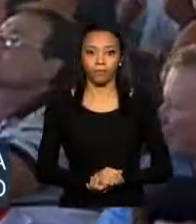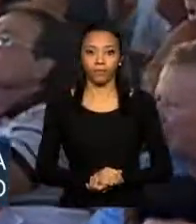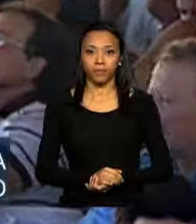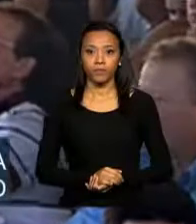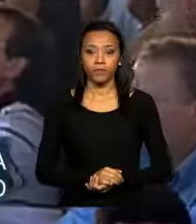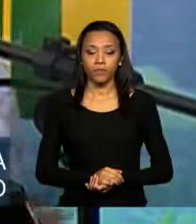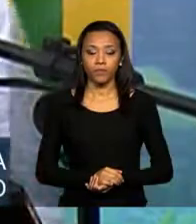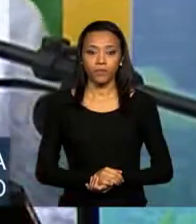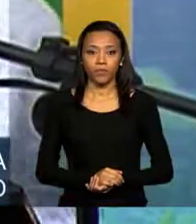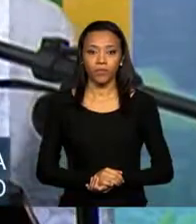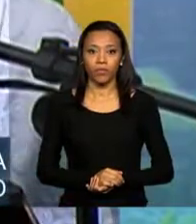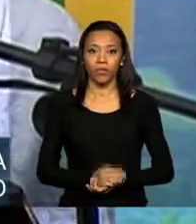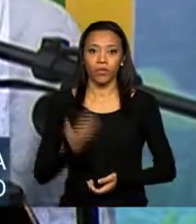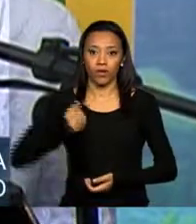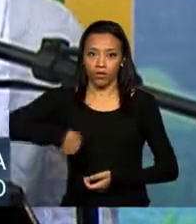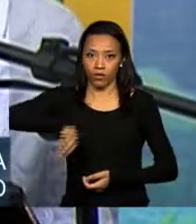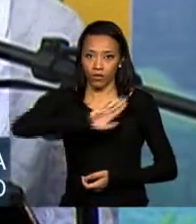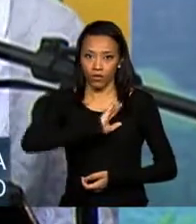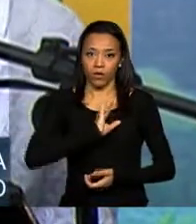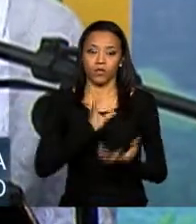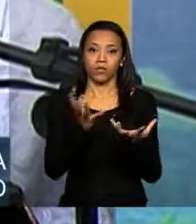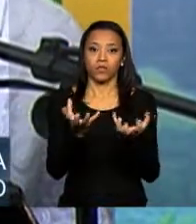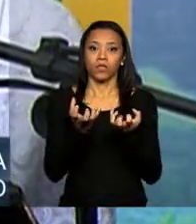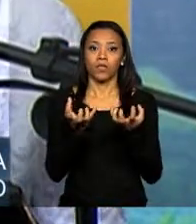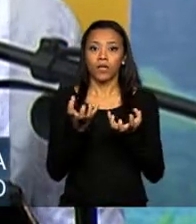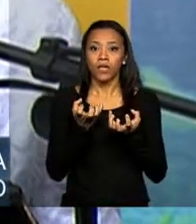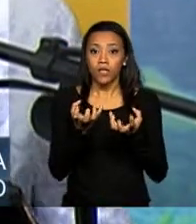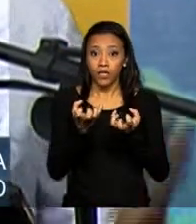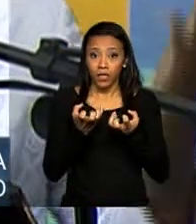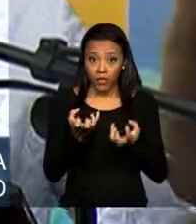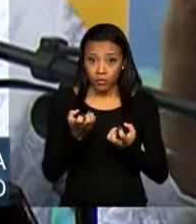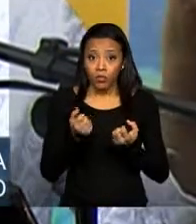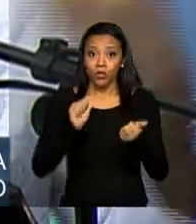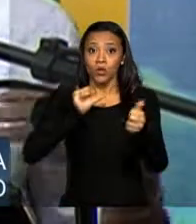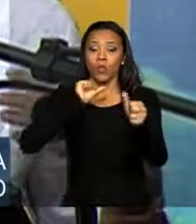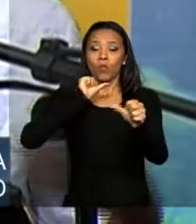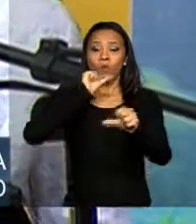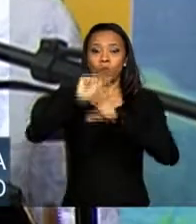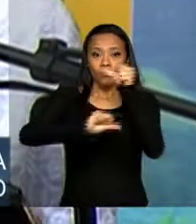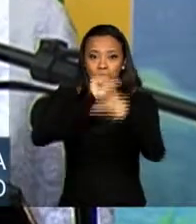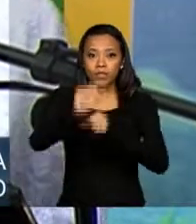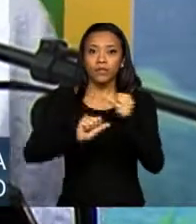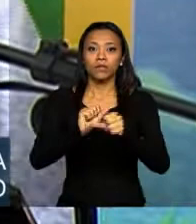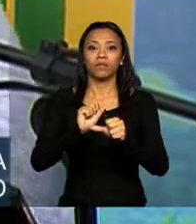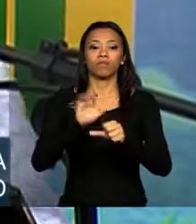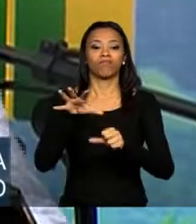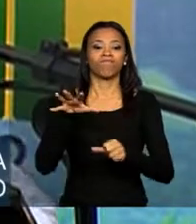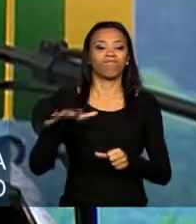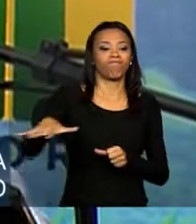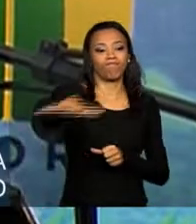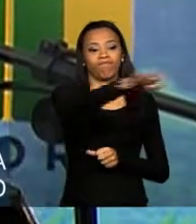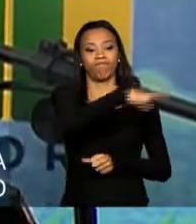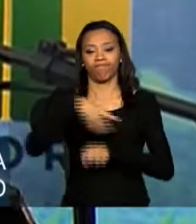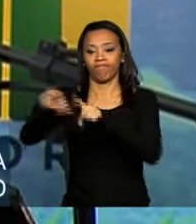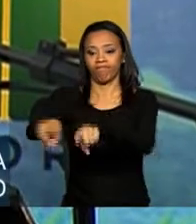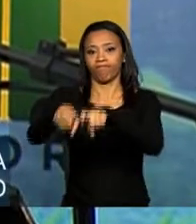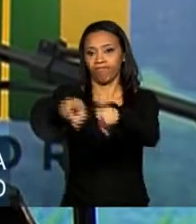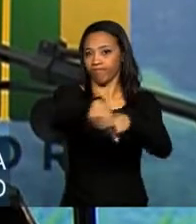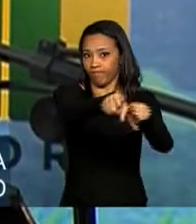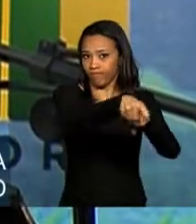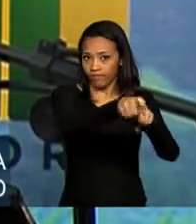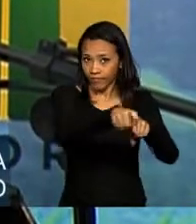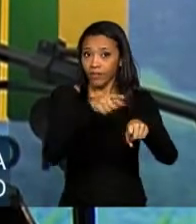a morte queremos portanto uma reforma agrária que teja isso como base e também